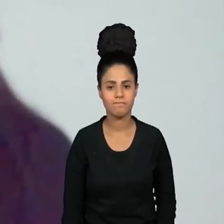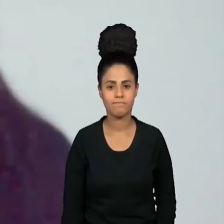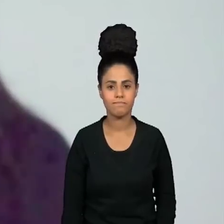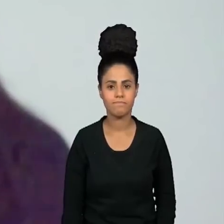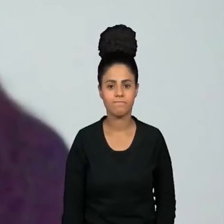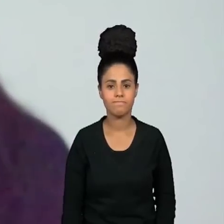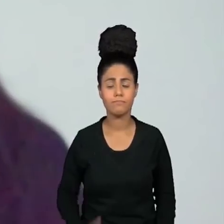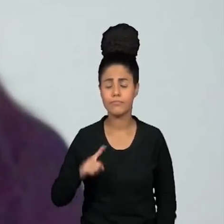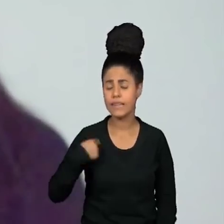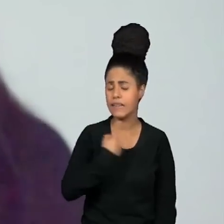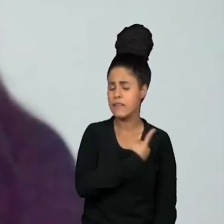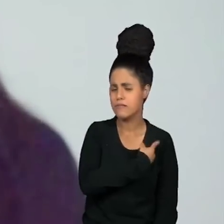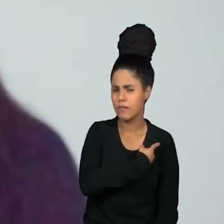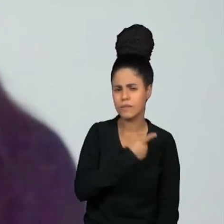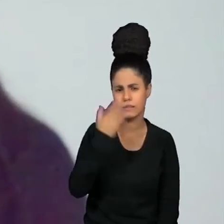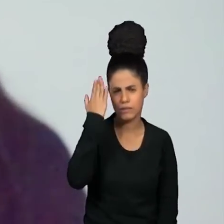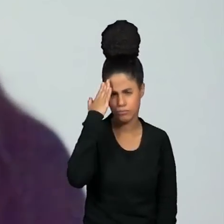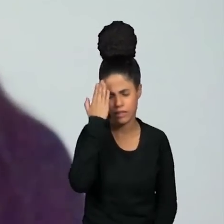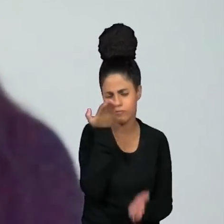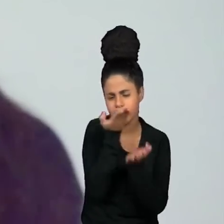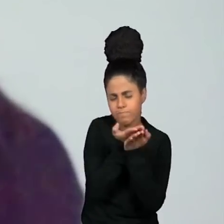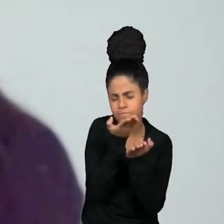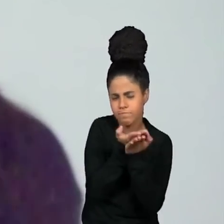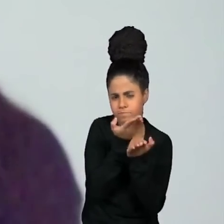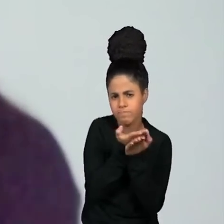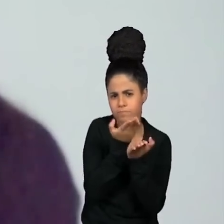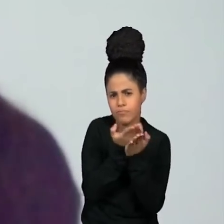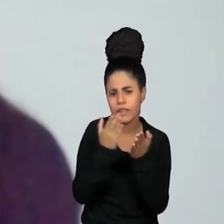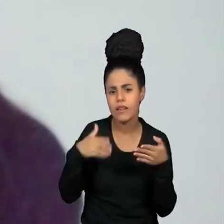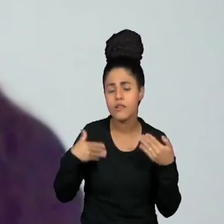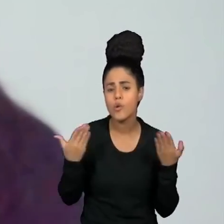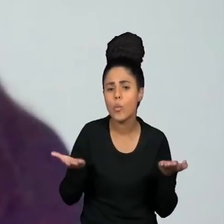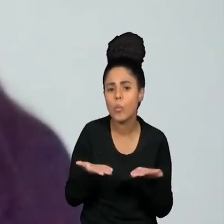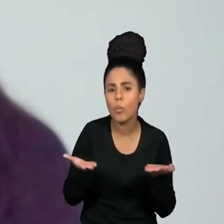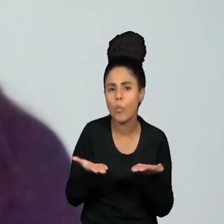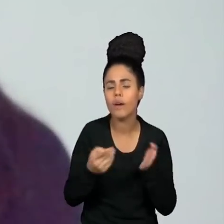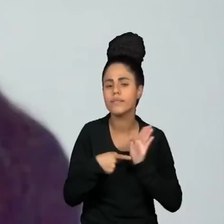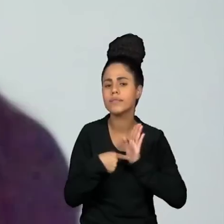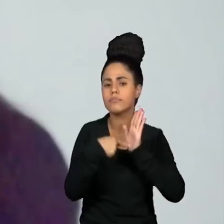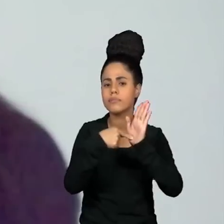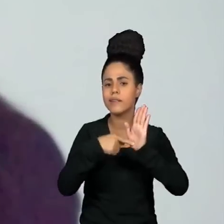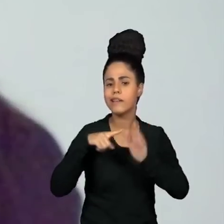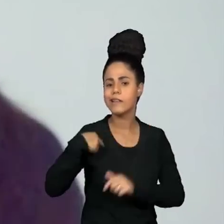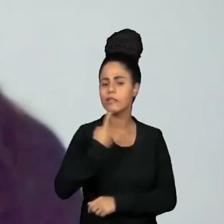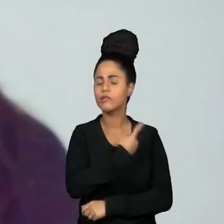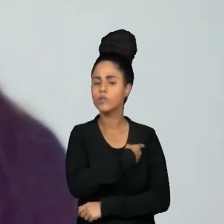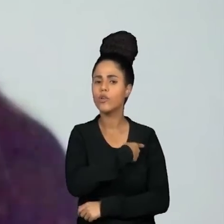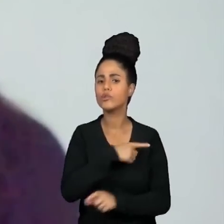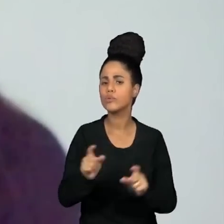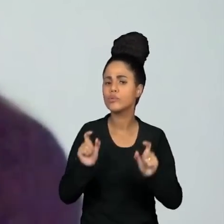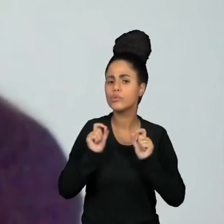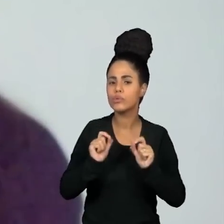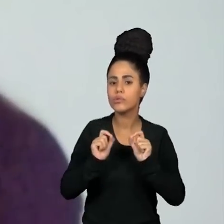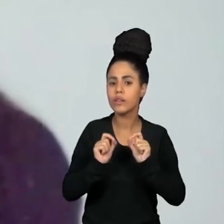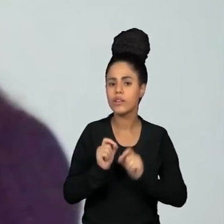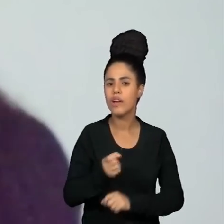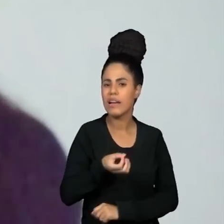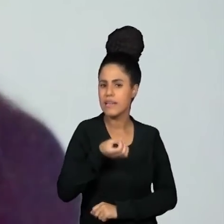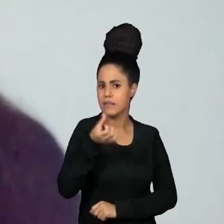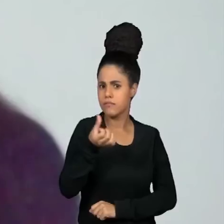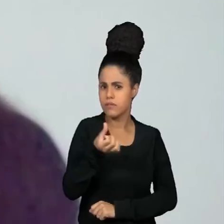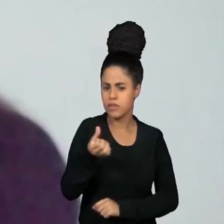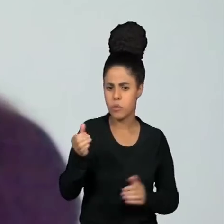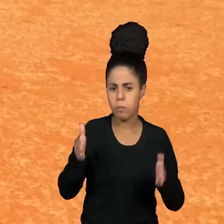A gente considera que atualmente todas as evidências apontam para nós estarmos entrando no 6º grande período